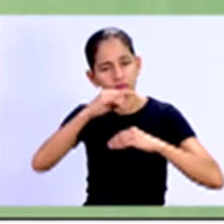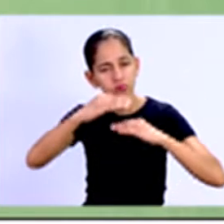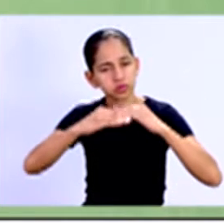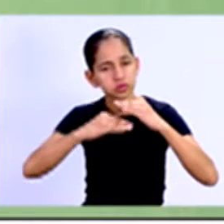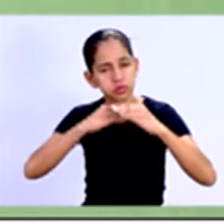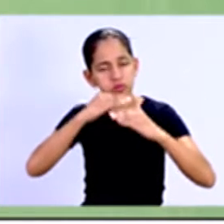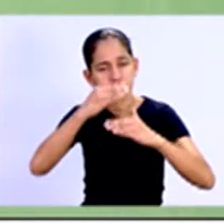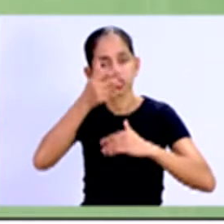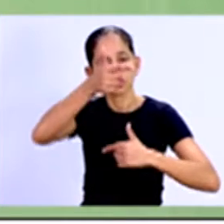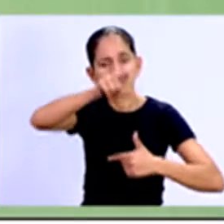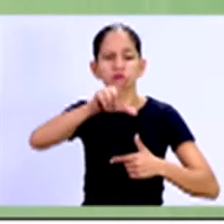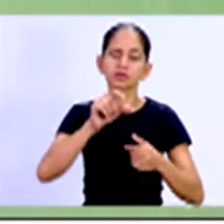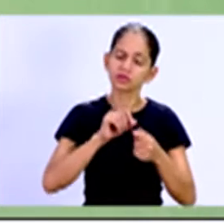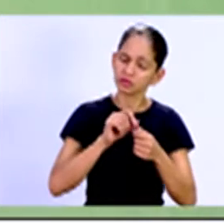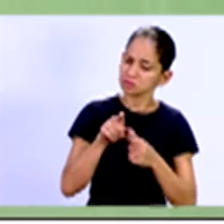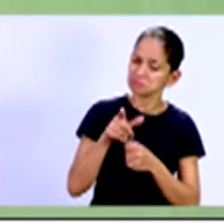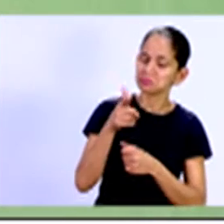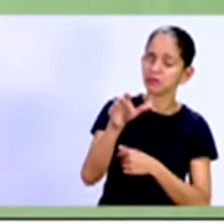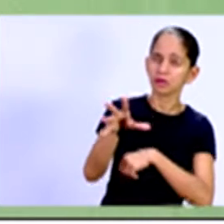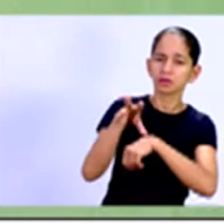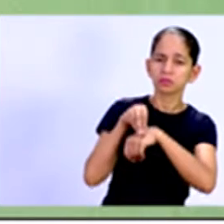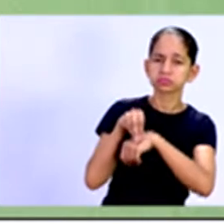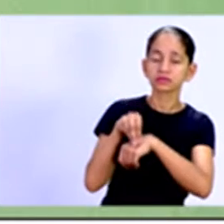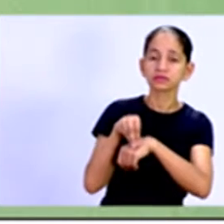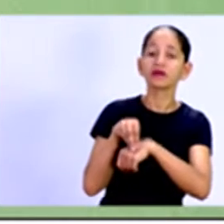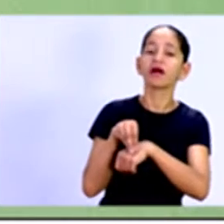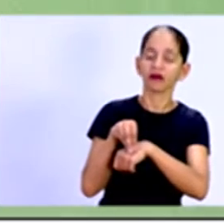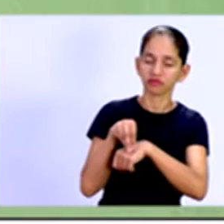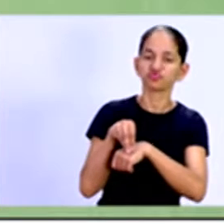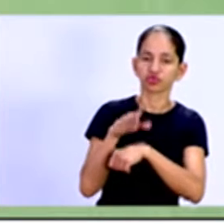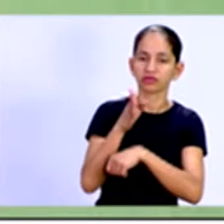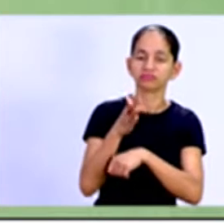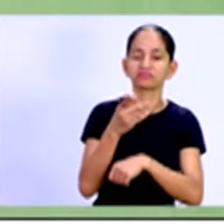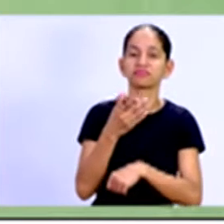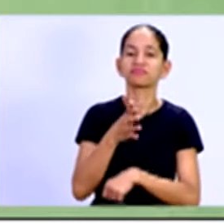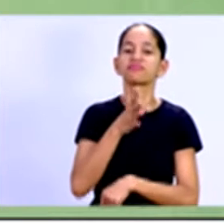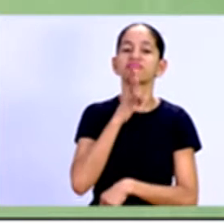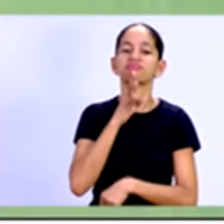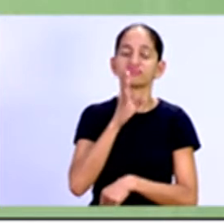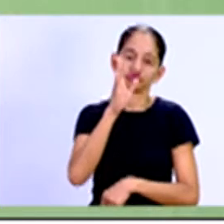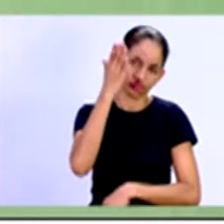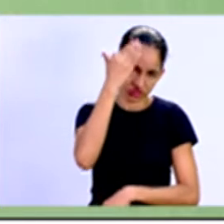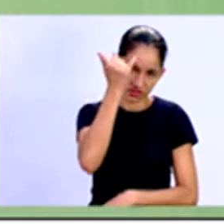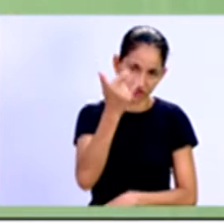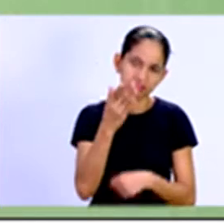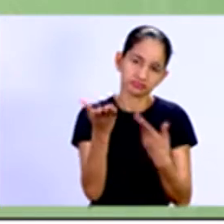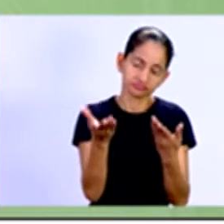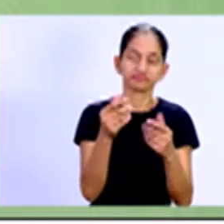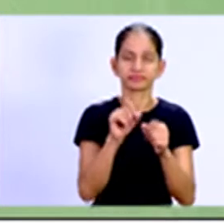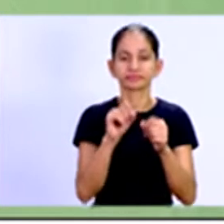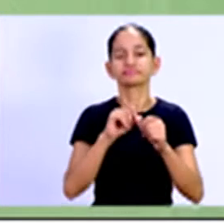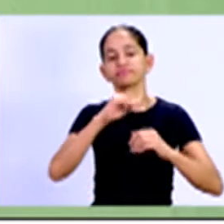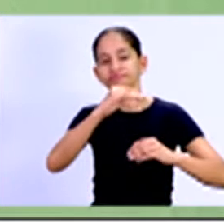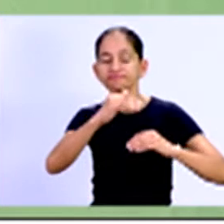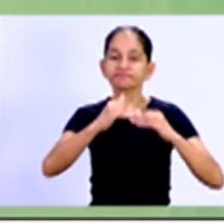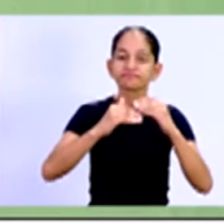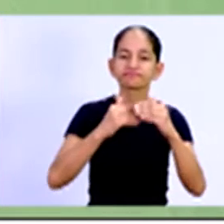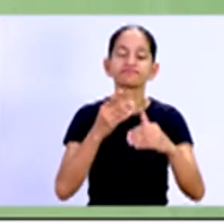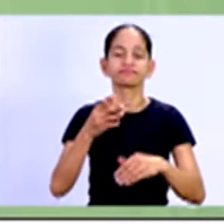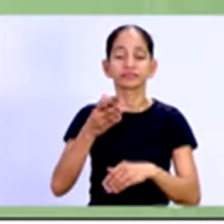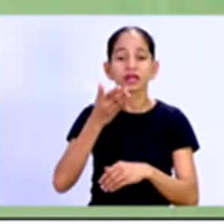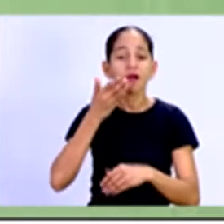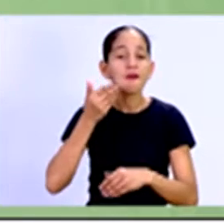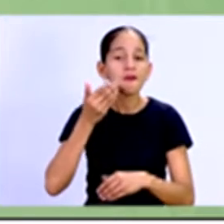as repetições das ações que nós tomamos. Ou seja, todas as ações e todo o conhecimento que nós adquirimos, nós só adquirimos porque